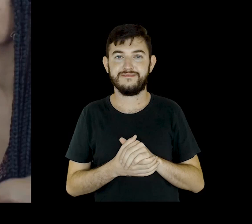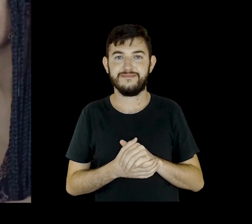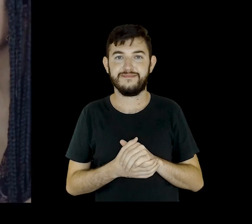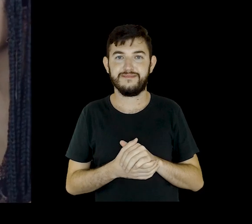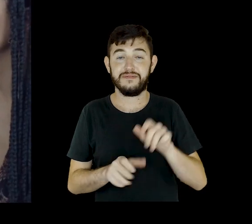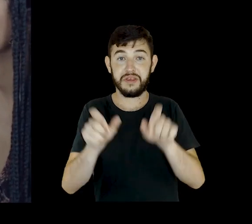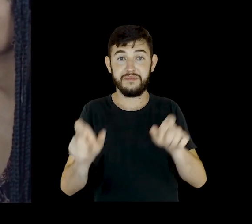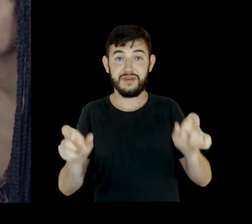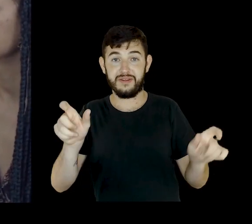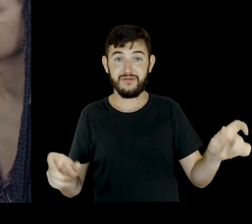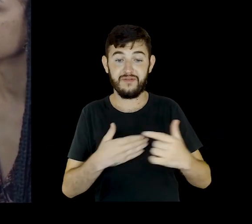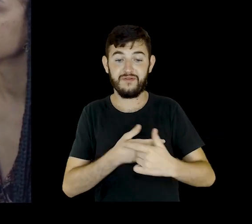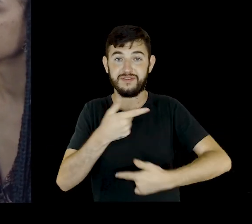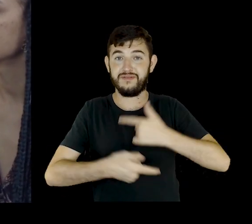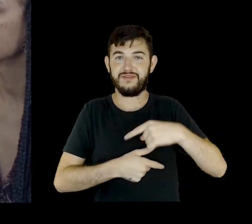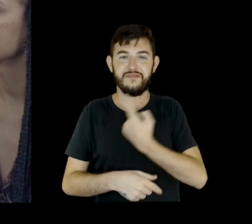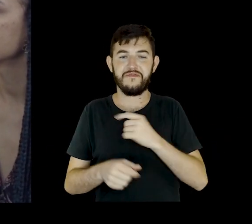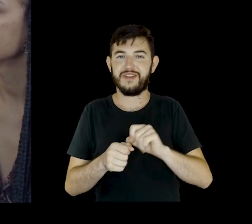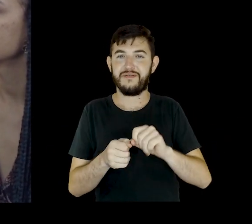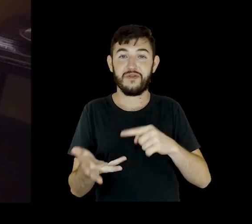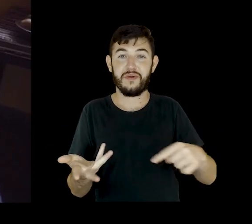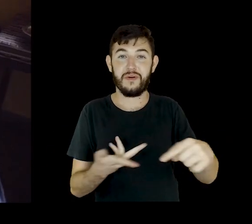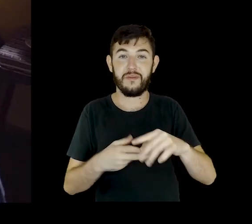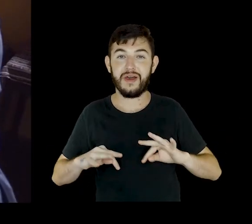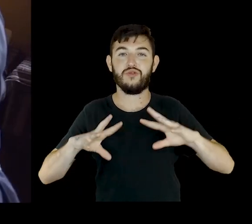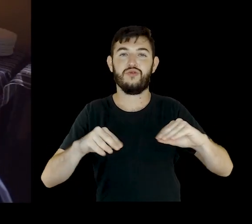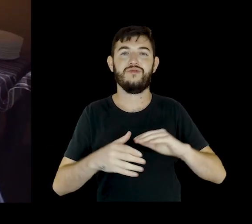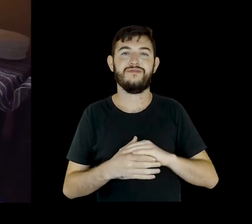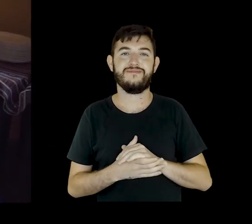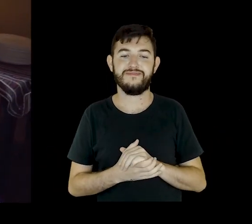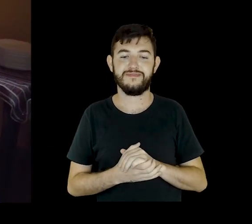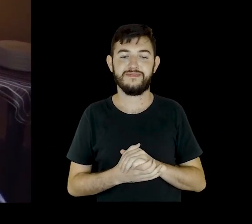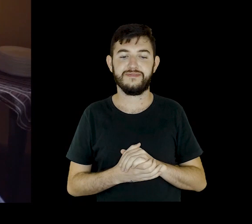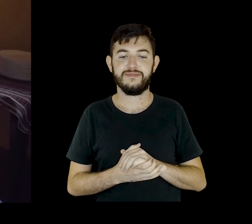Cada um tem sua função, mas a gente faz de tudo. De tudo, de tudo.